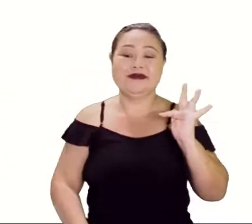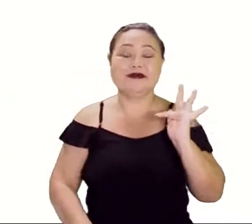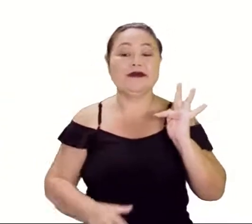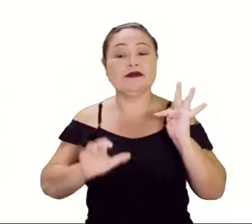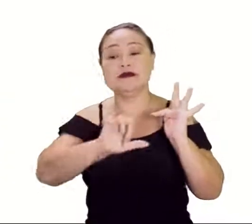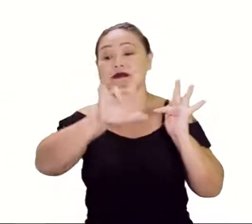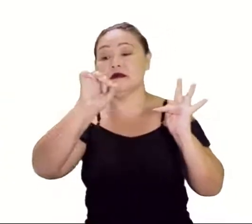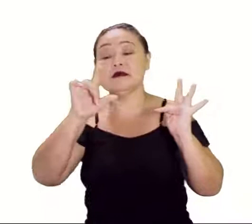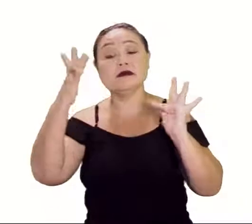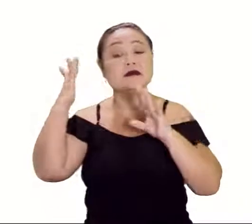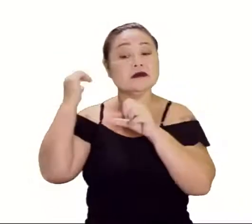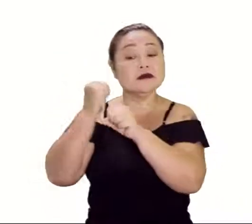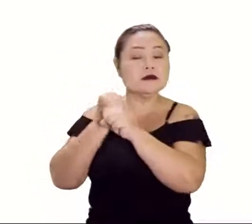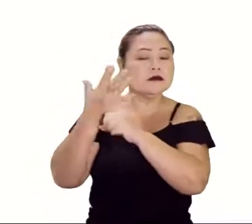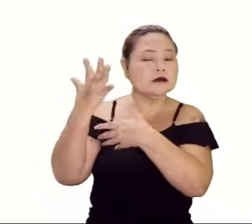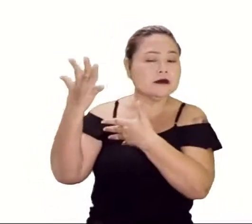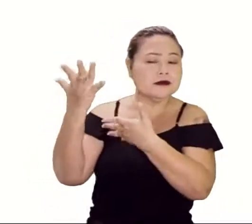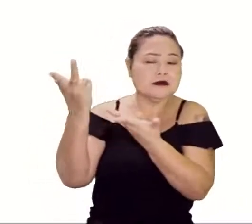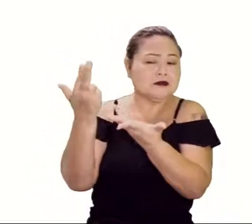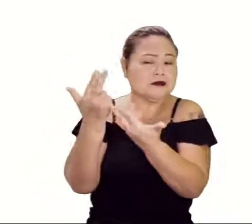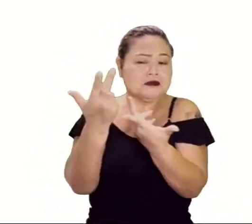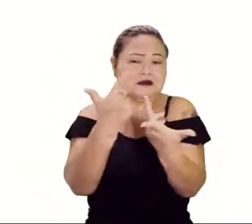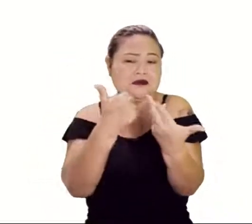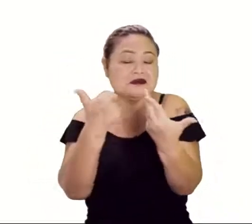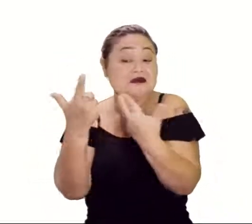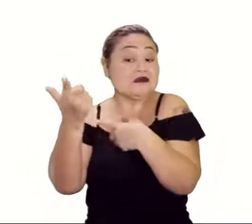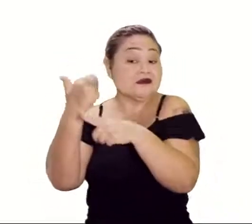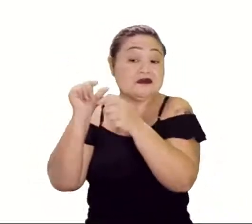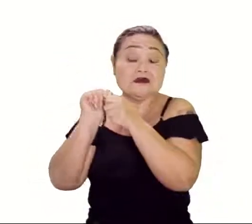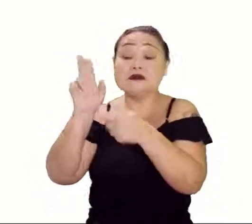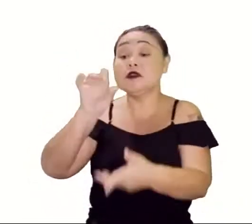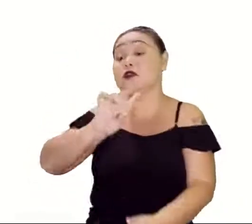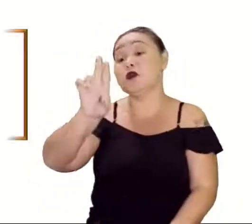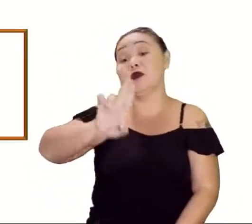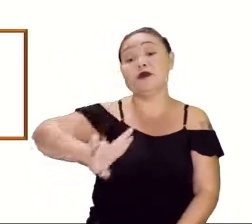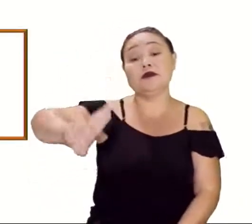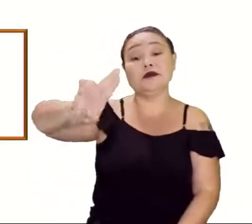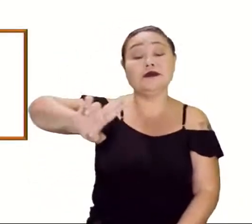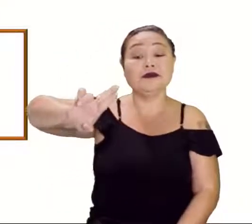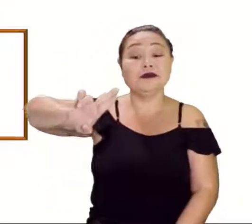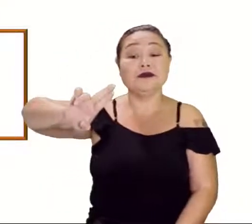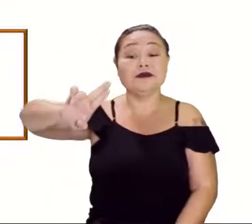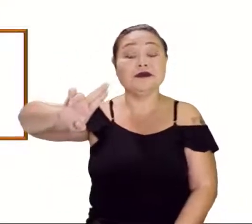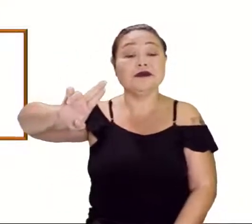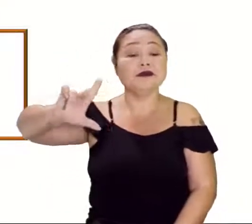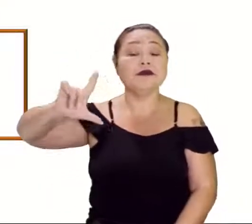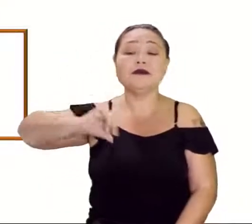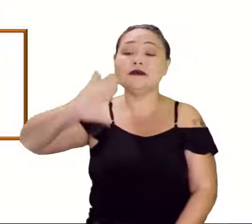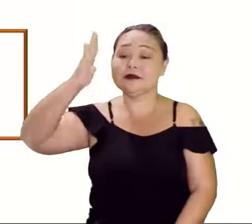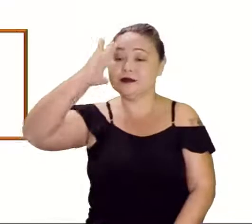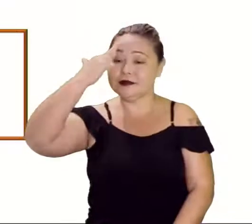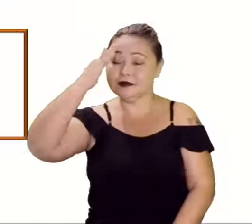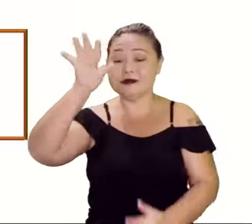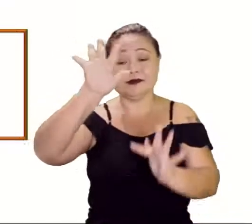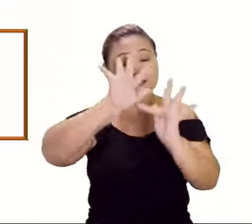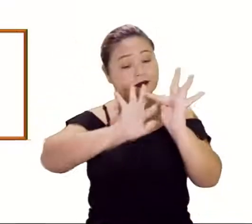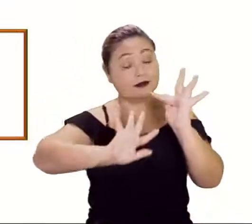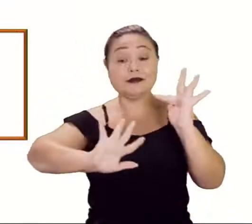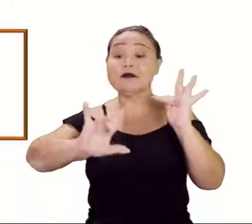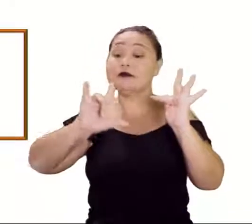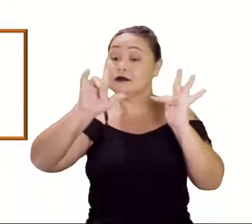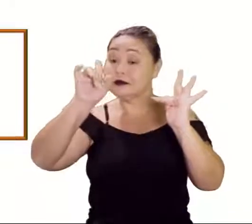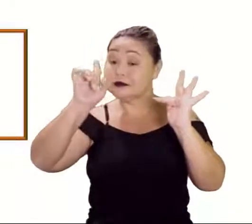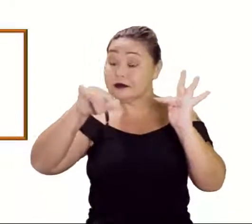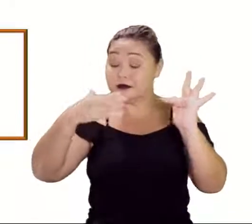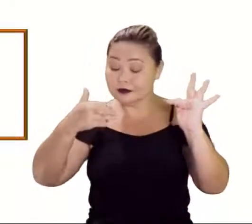exponencial. É claro que a revisão é mais ou menos a mesma do que a anterior, porque nós só aplicamos. Aplicamos. Você tem que entender que a função, e aí aquele